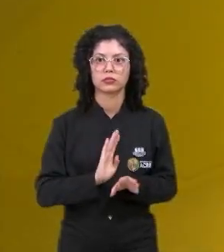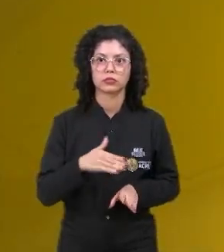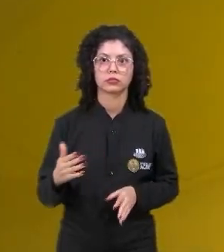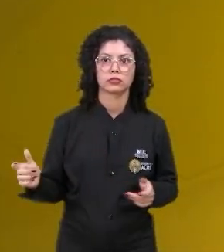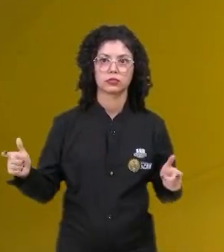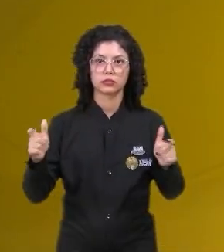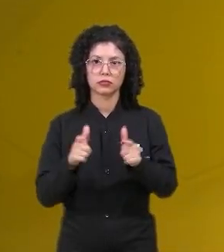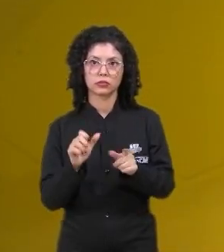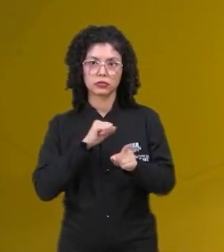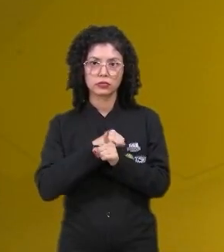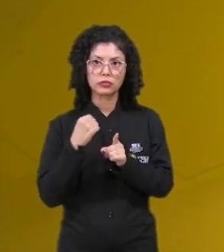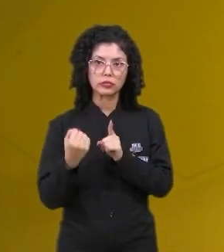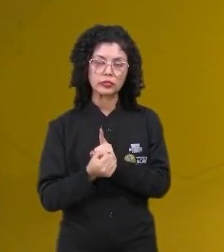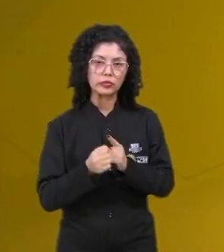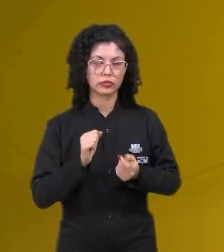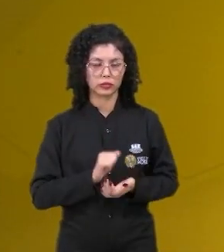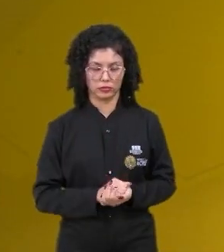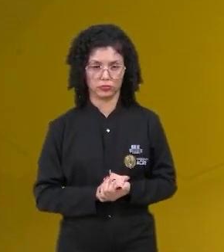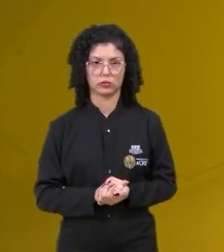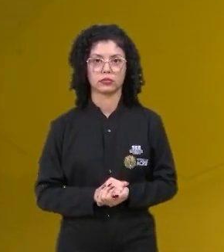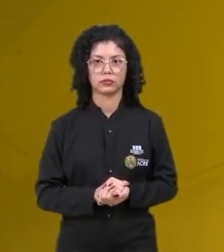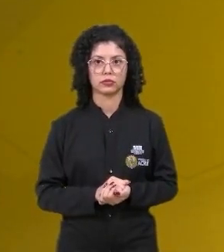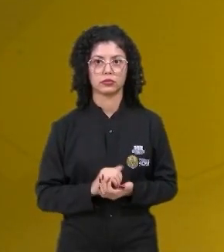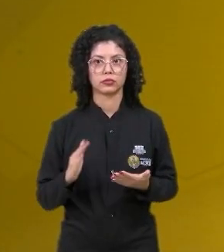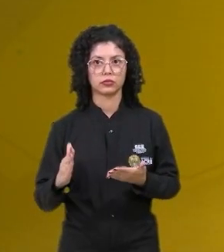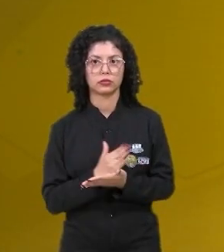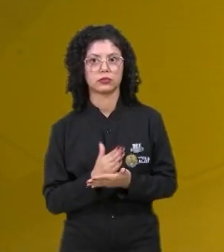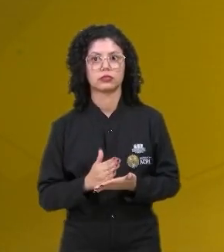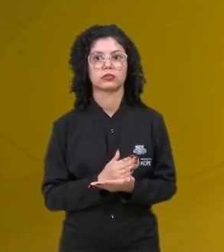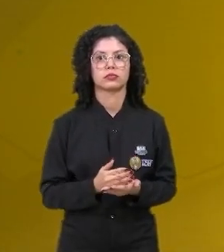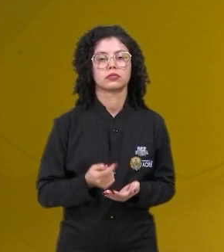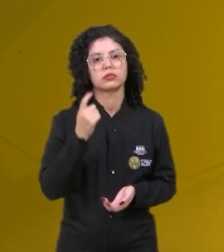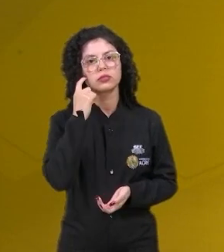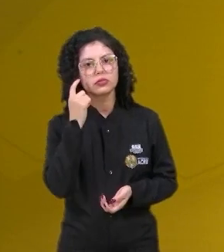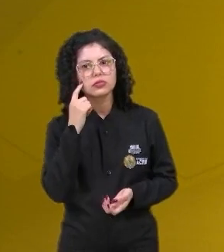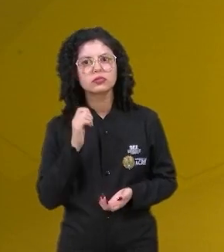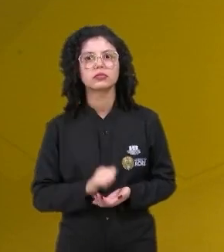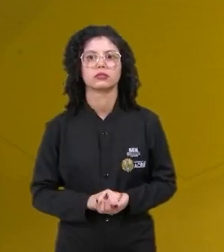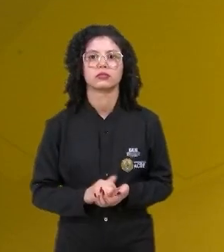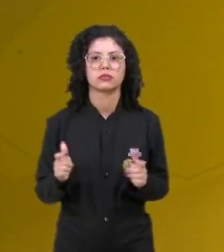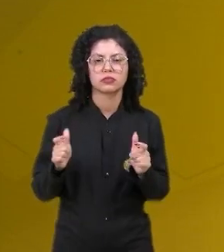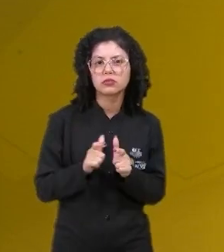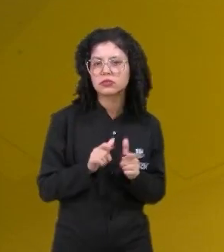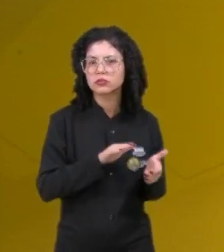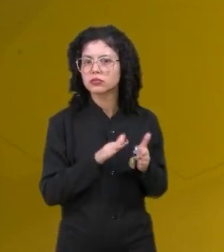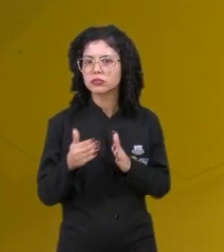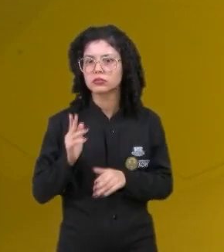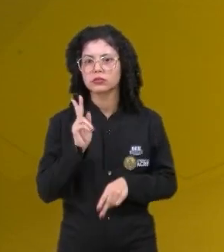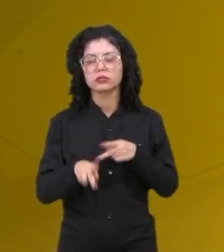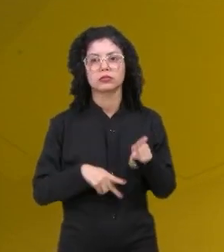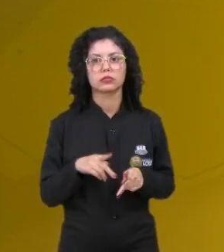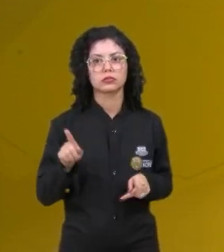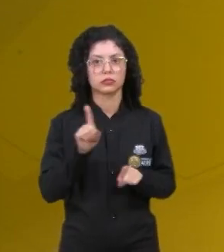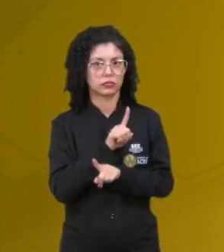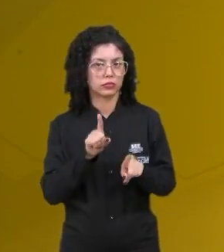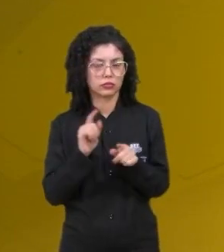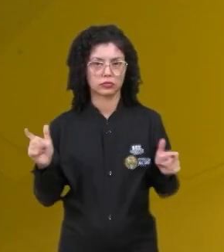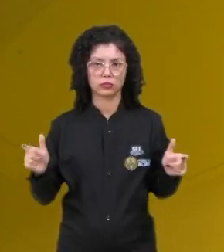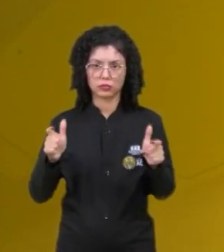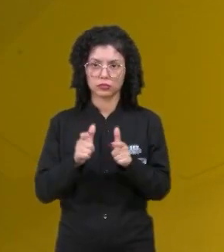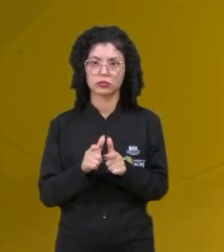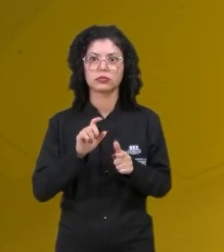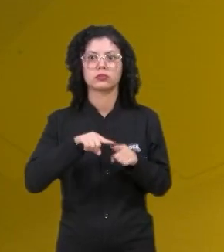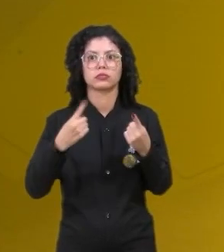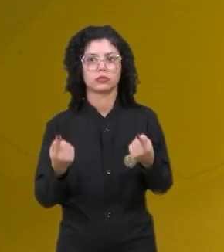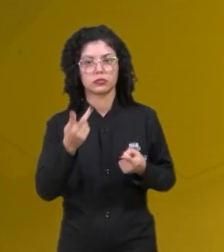se fala em minorias sociais, algumas pessoas pensam, mas será que é a menor parte da população? Não é a menor parte da população,